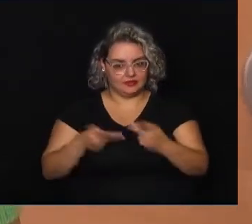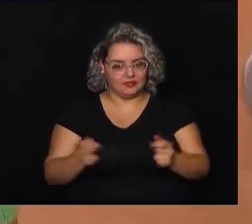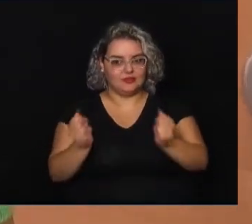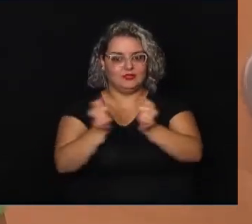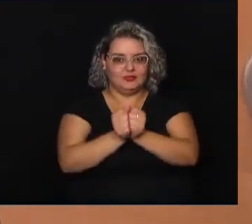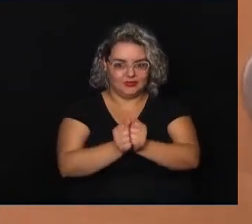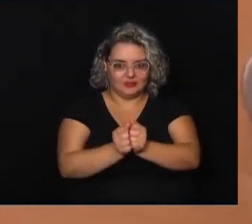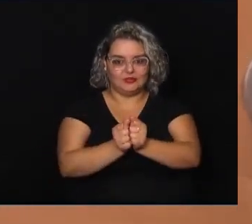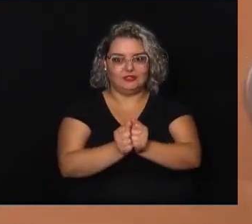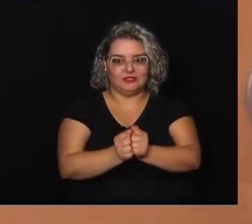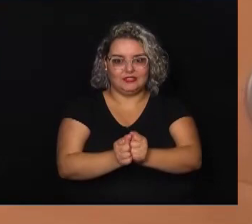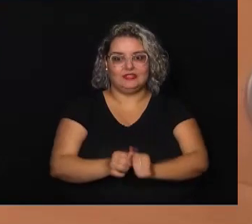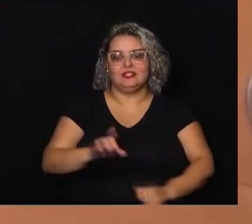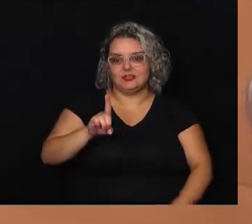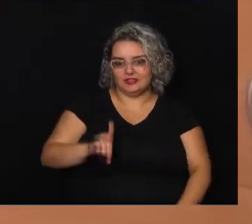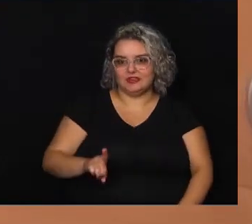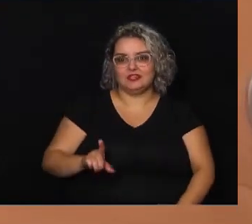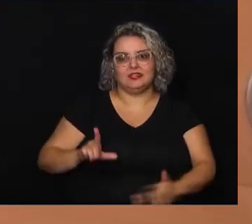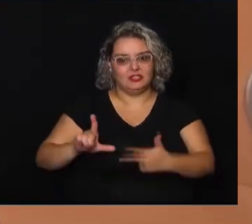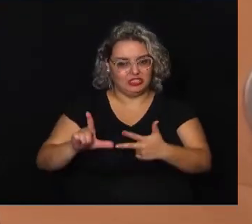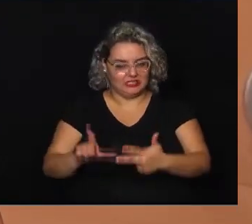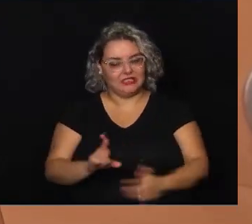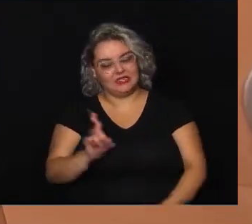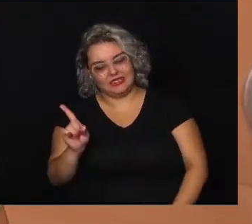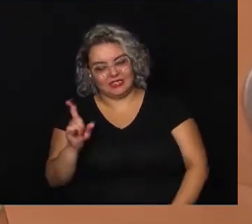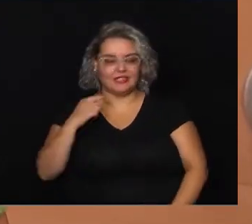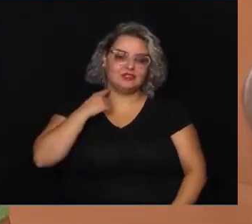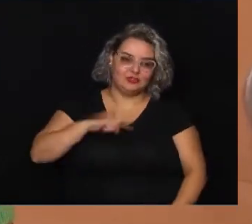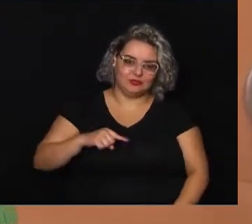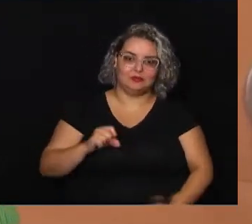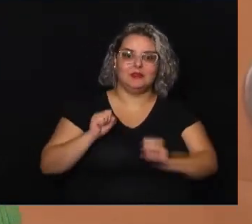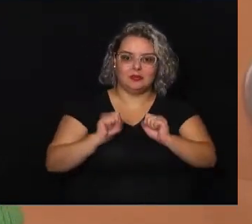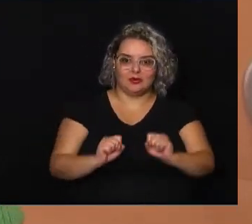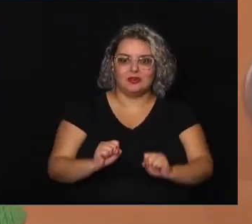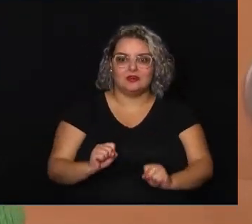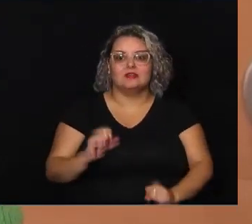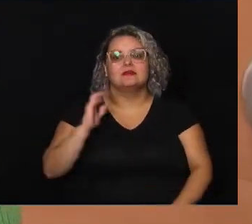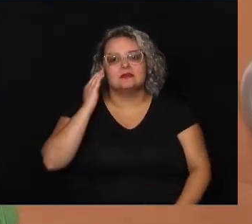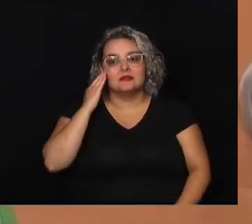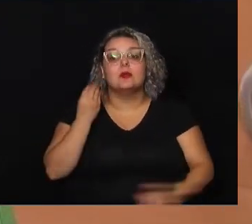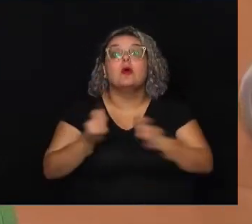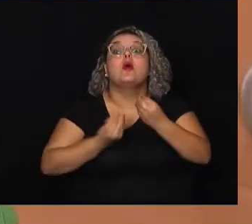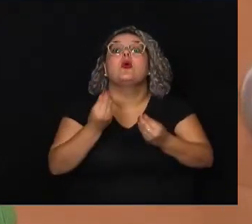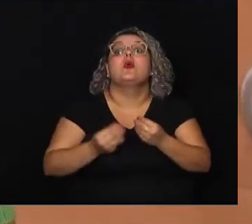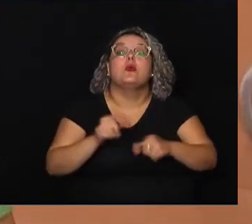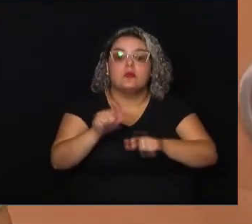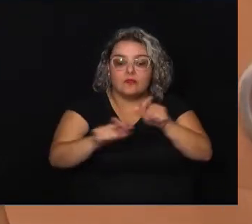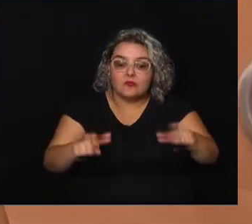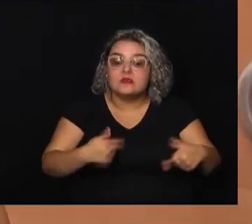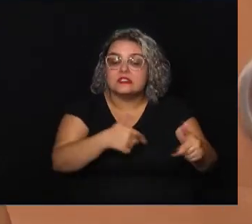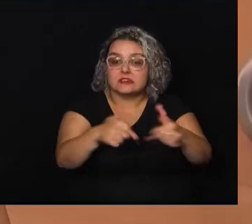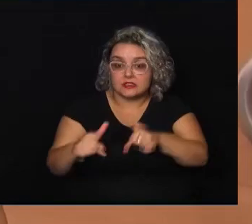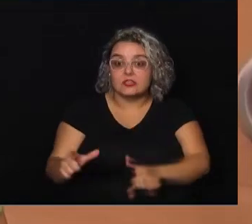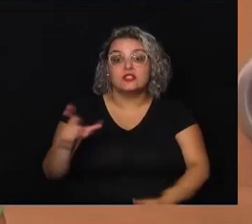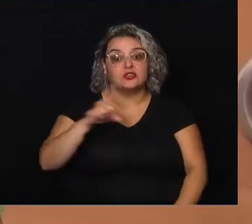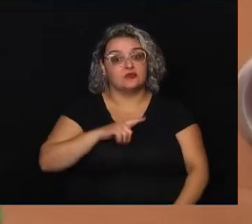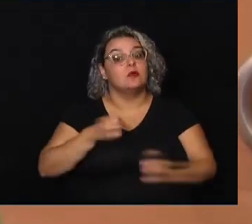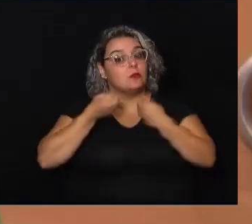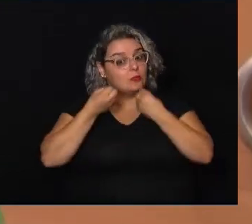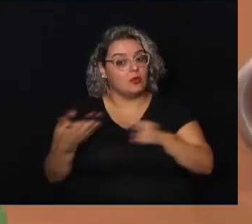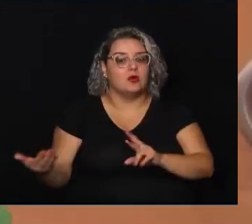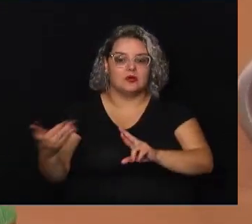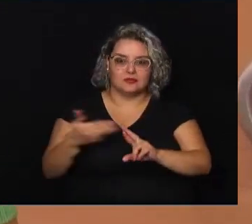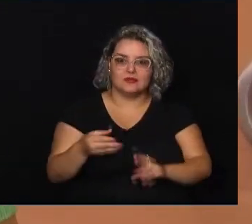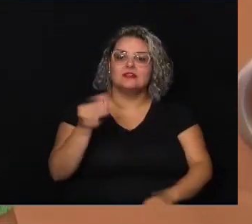equipe da direção legislativa para que a gente possa saber como vocês fazem esse trabalho, né, já que tivemos boas referências, e